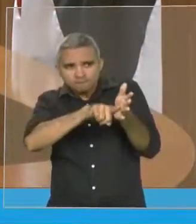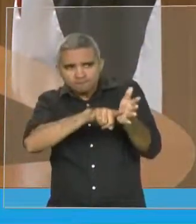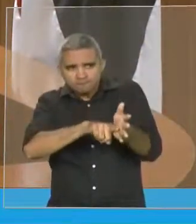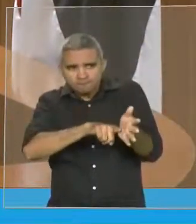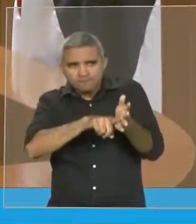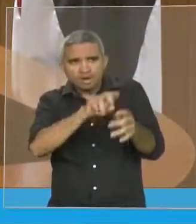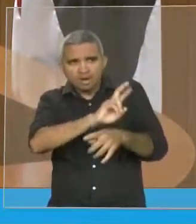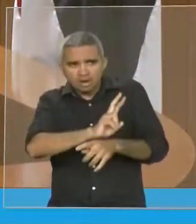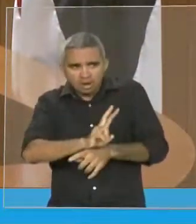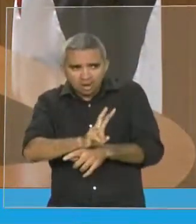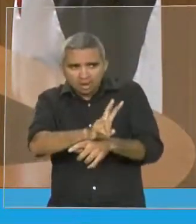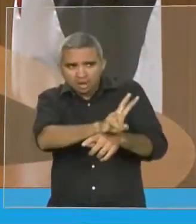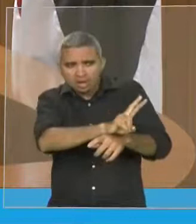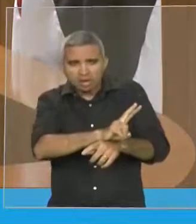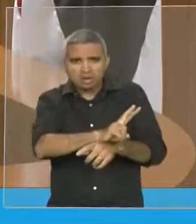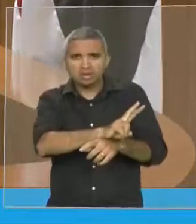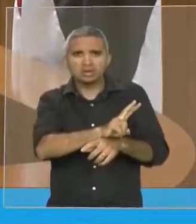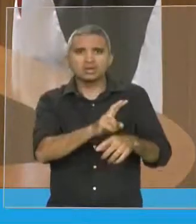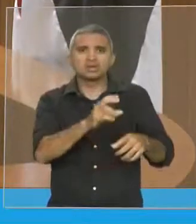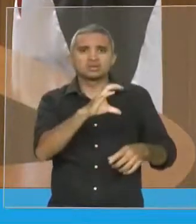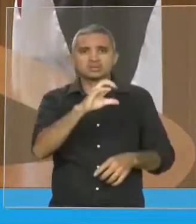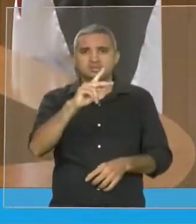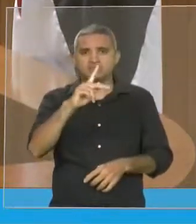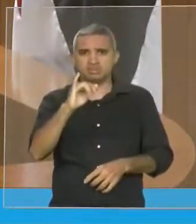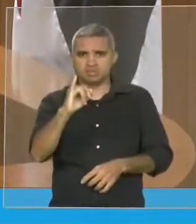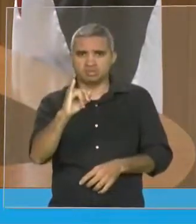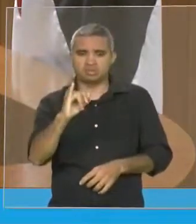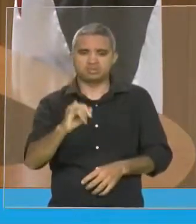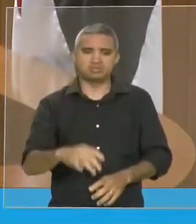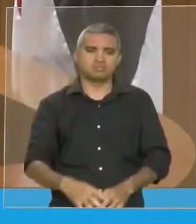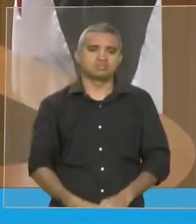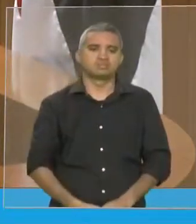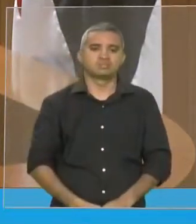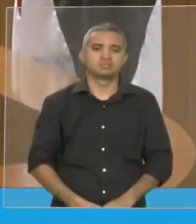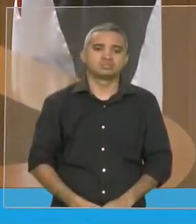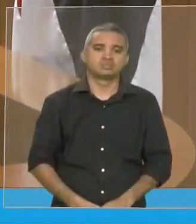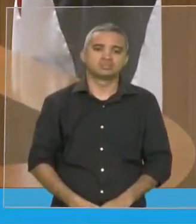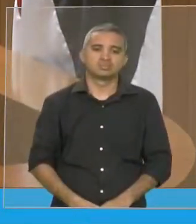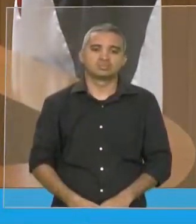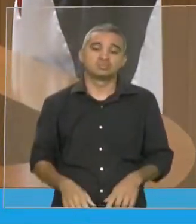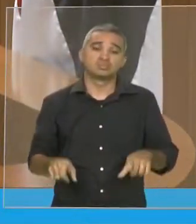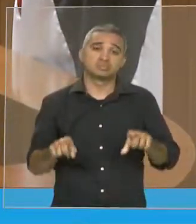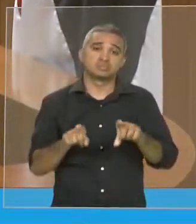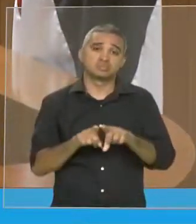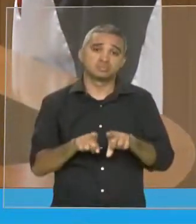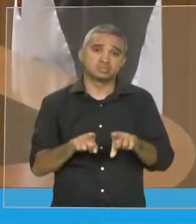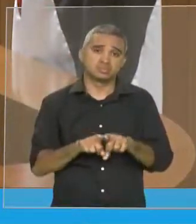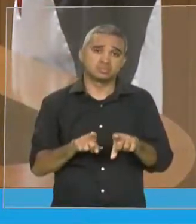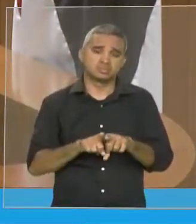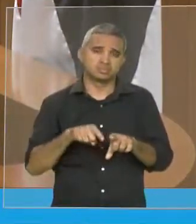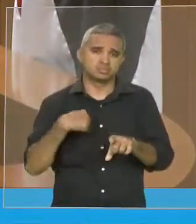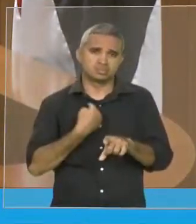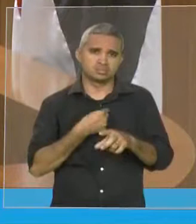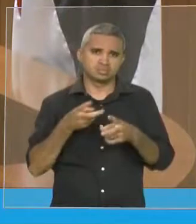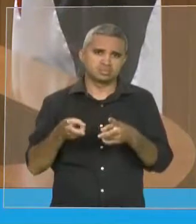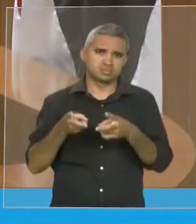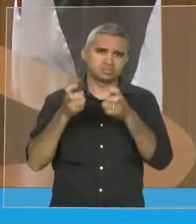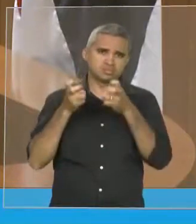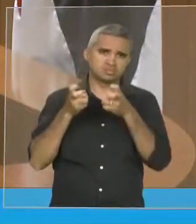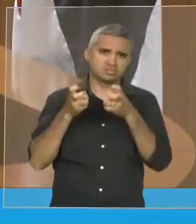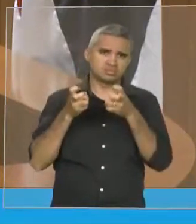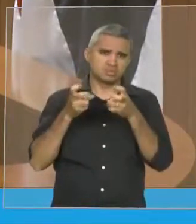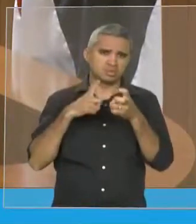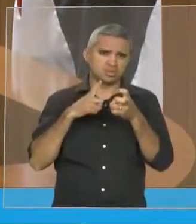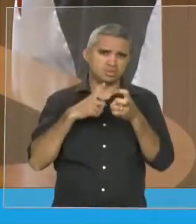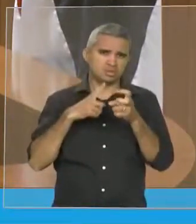comissões parlamentares de inquérito. Pode-se inferir, portanto, que o controle externo é desempenhado por dois